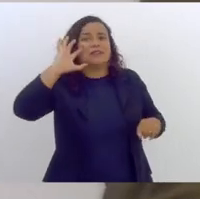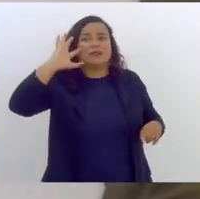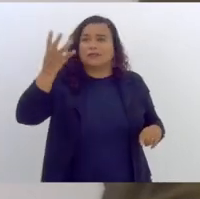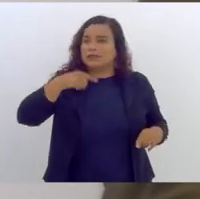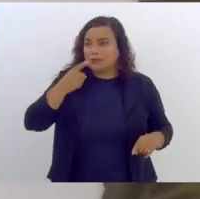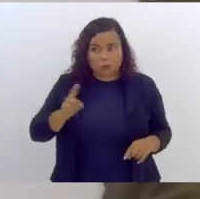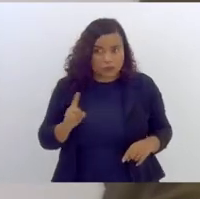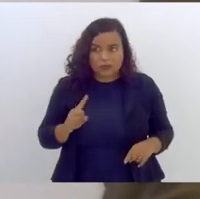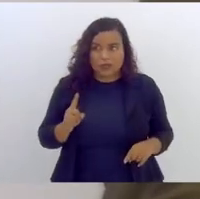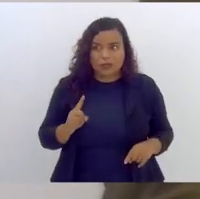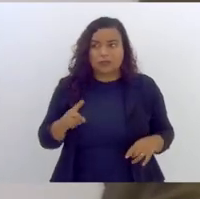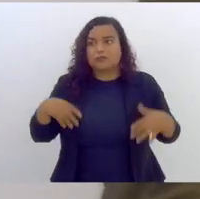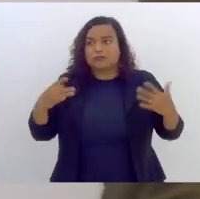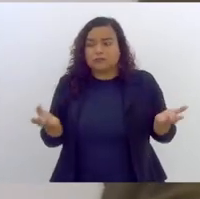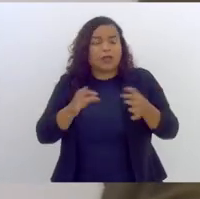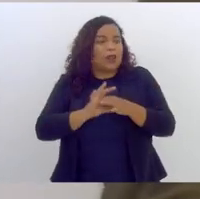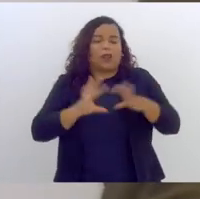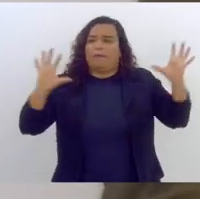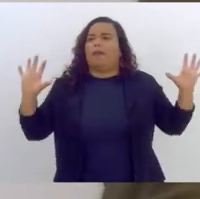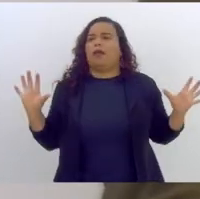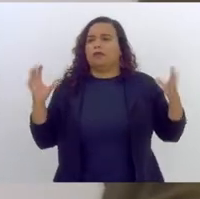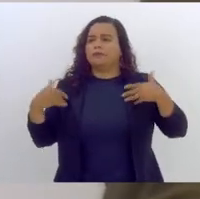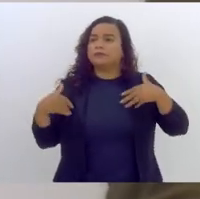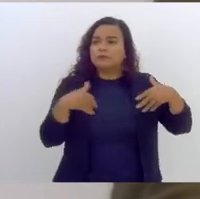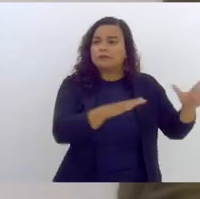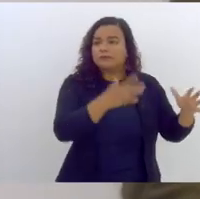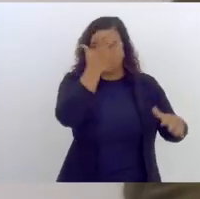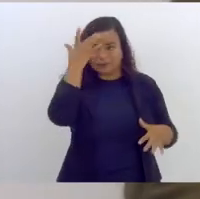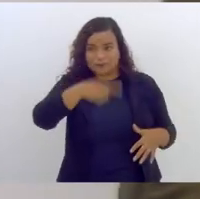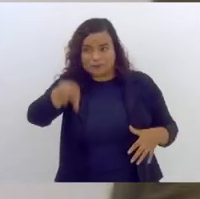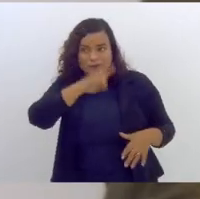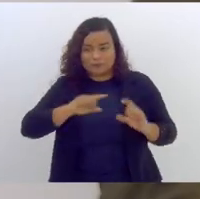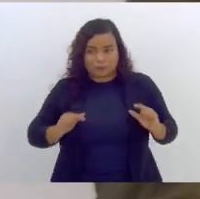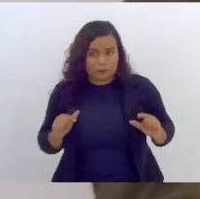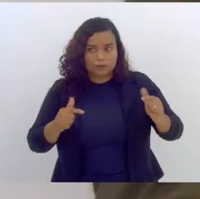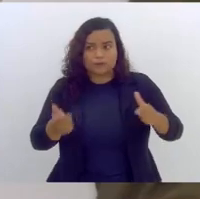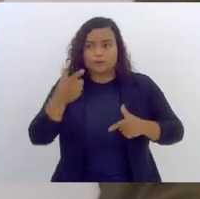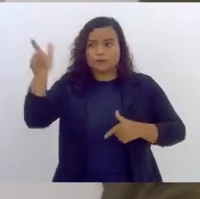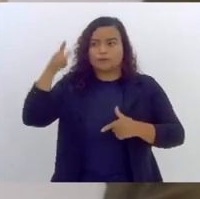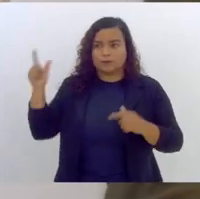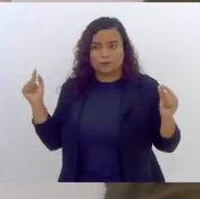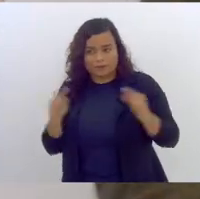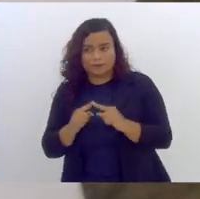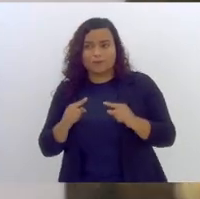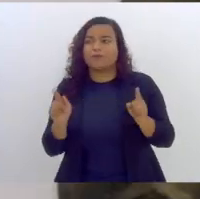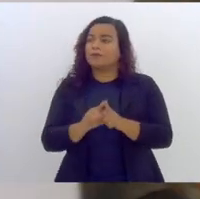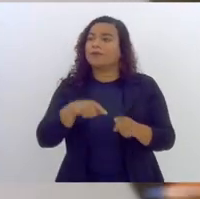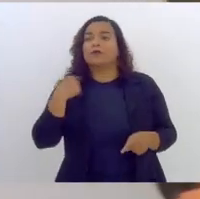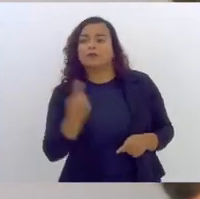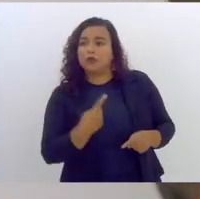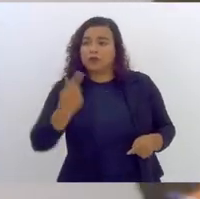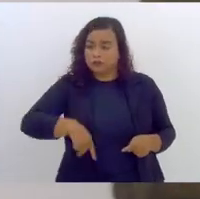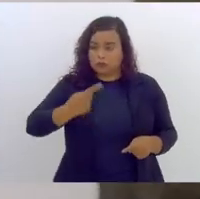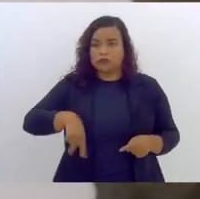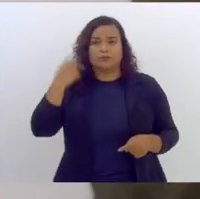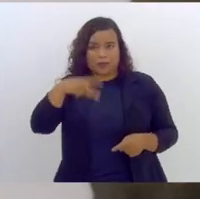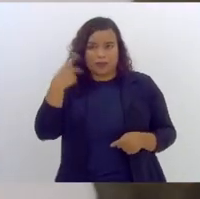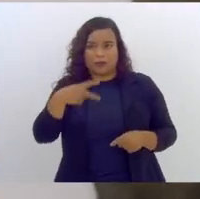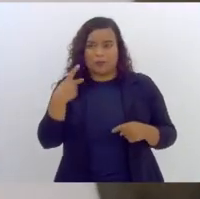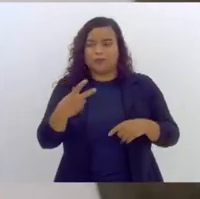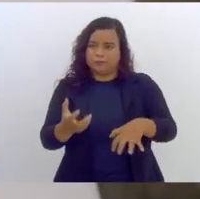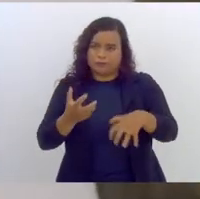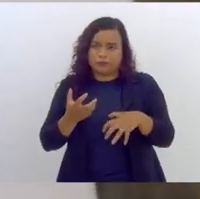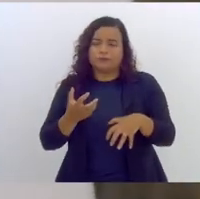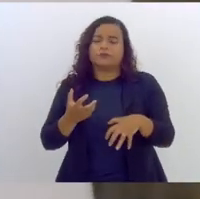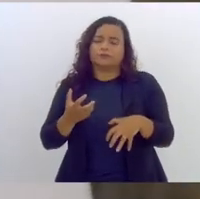também liberta as pessoas para as pessoas adotarem as suas medidas e para nós também enquanto parlamentares adotarmos